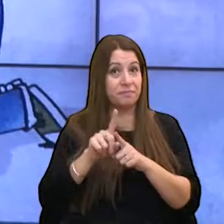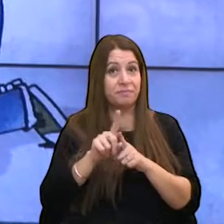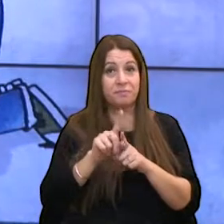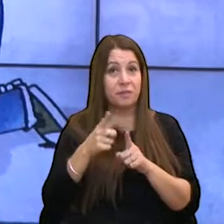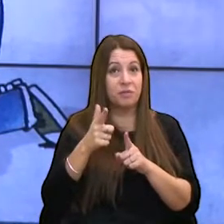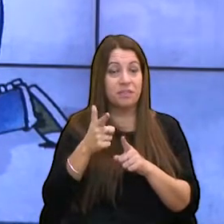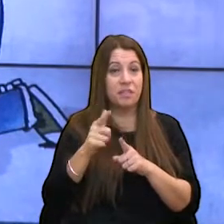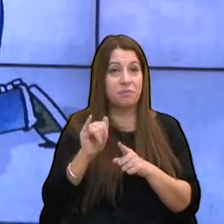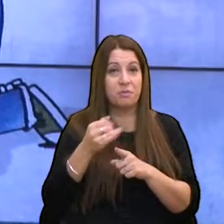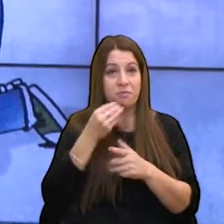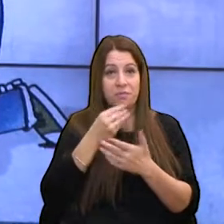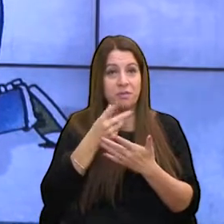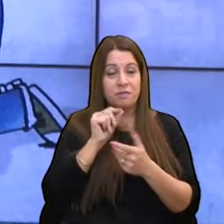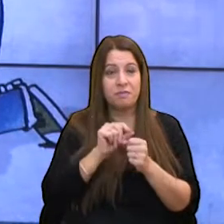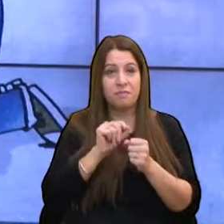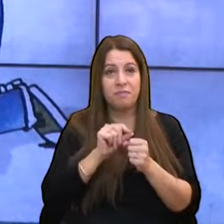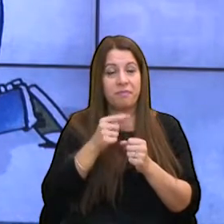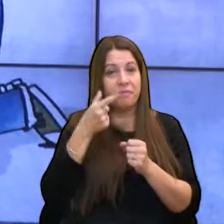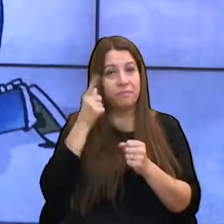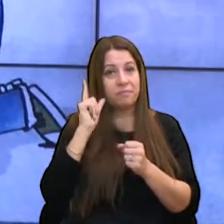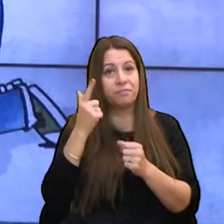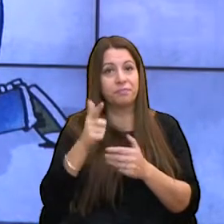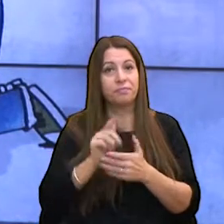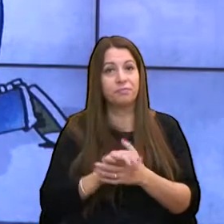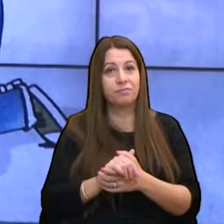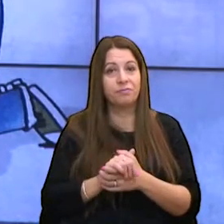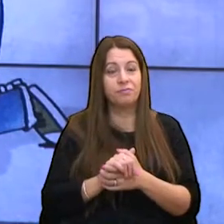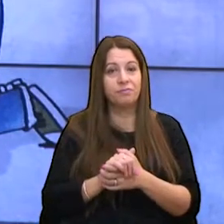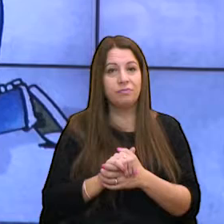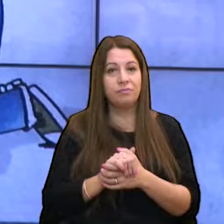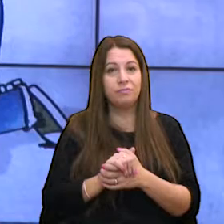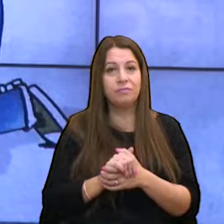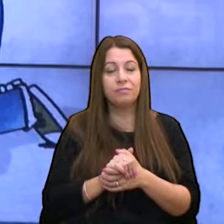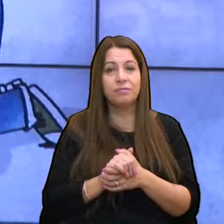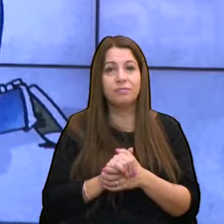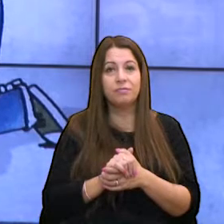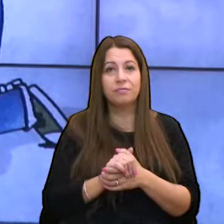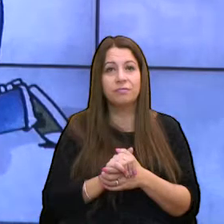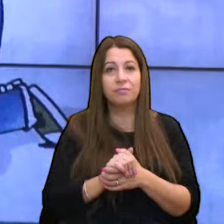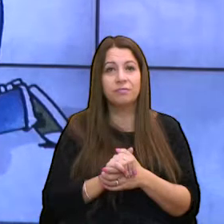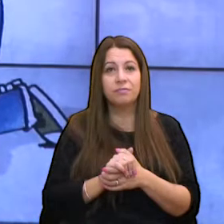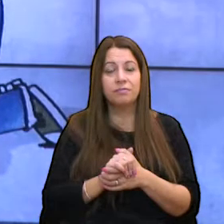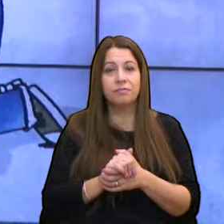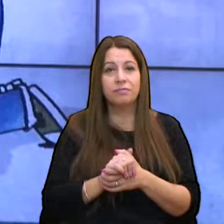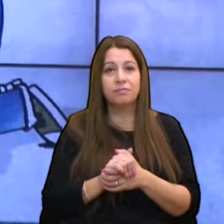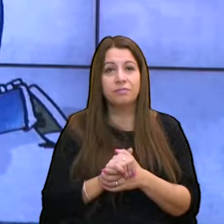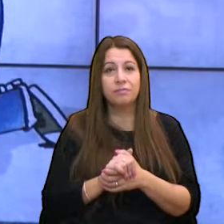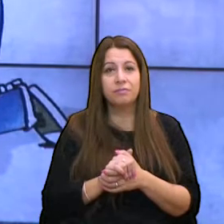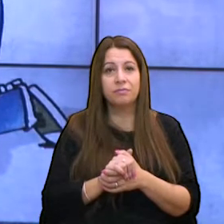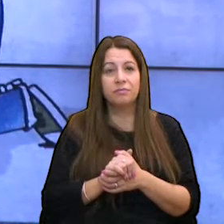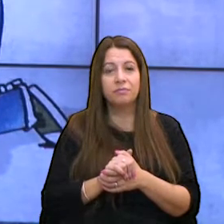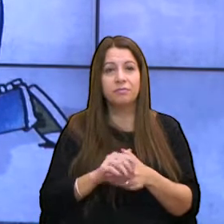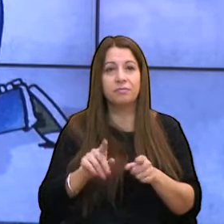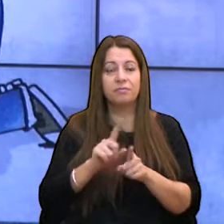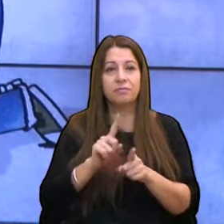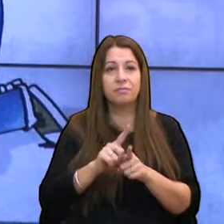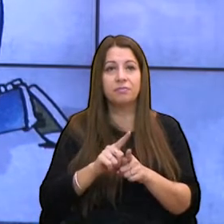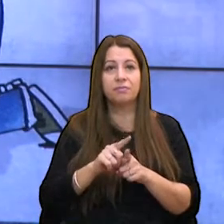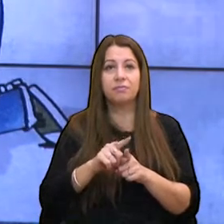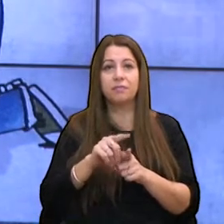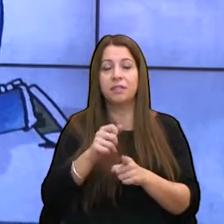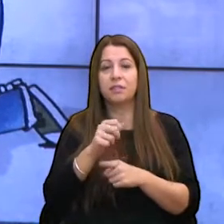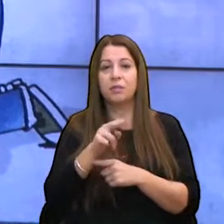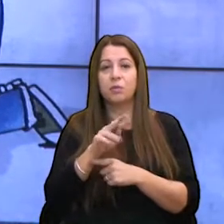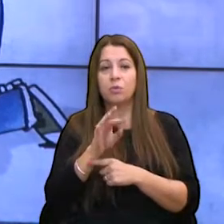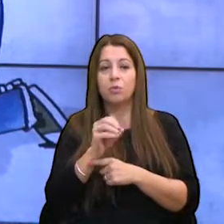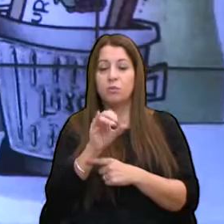mínima chance. Ontem, de novo, né, com as costas aí para pouco se lixando para a autoestima do povo